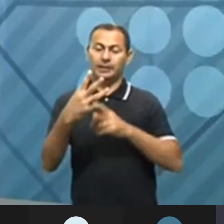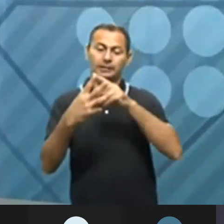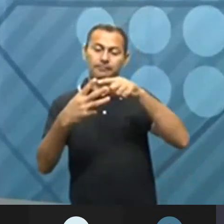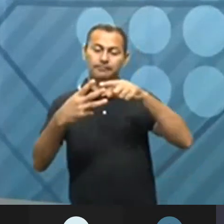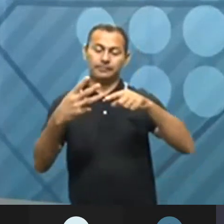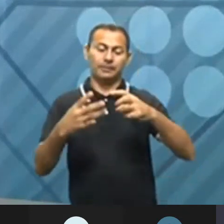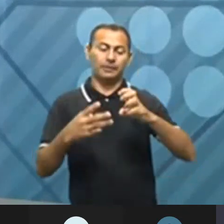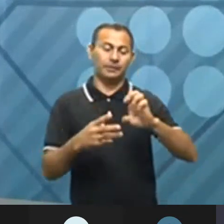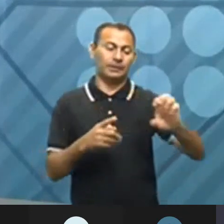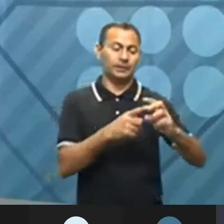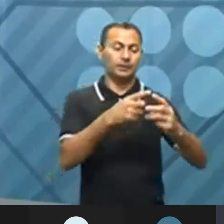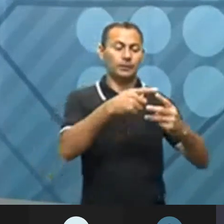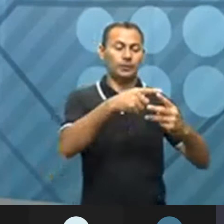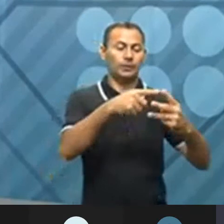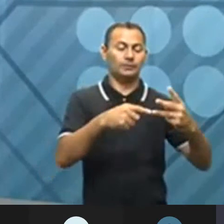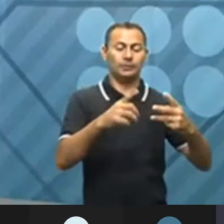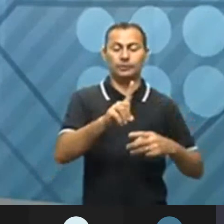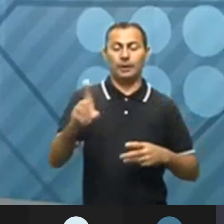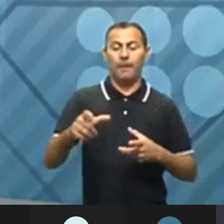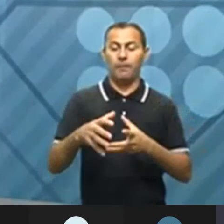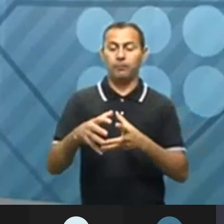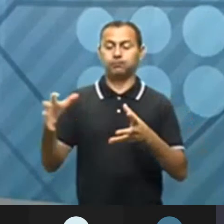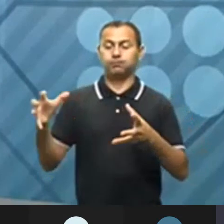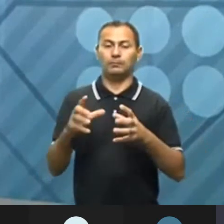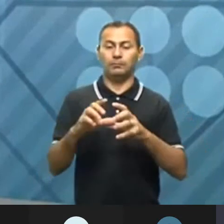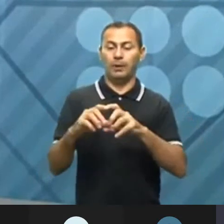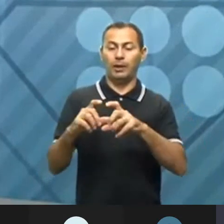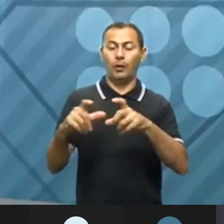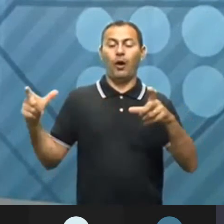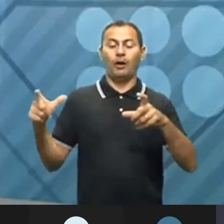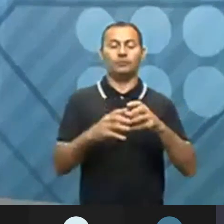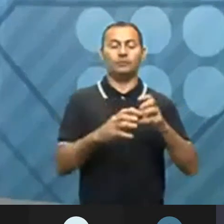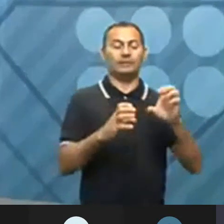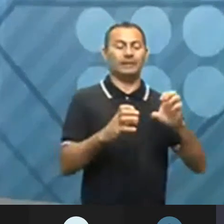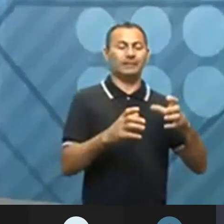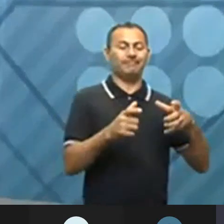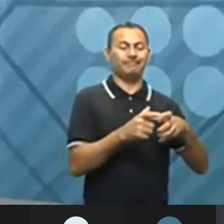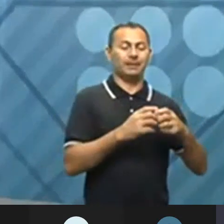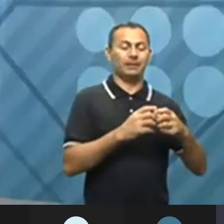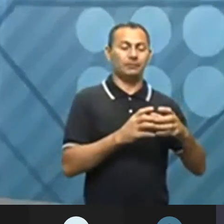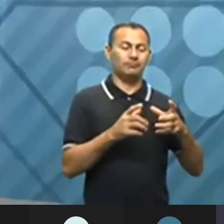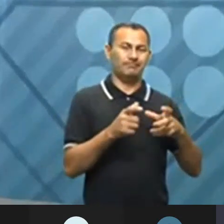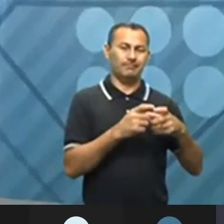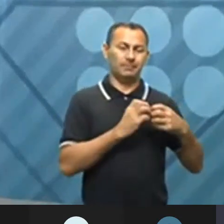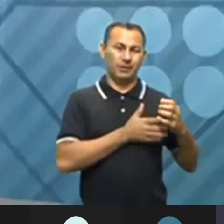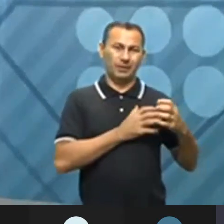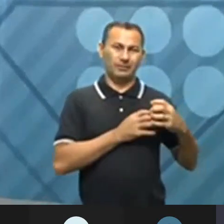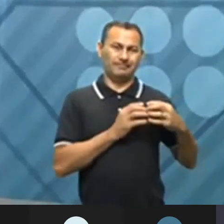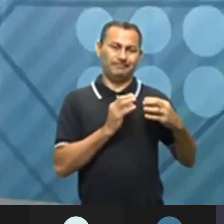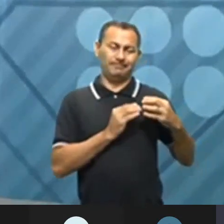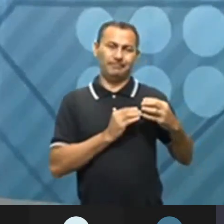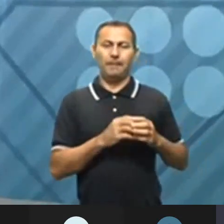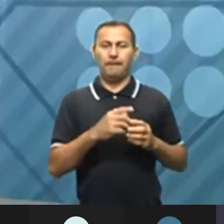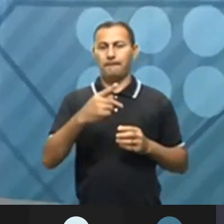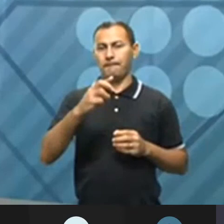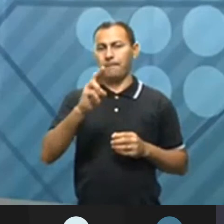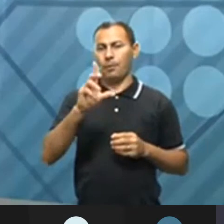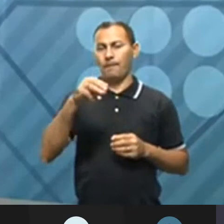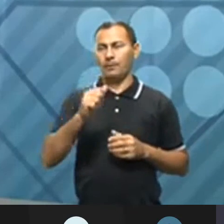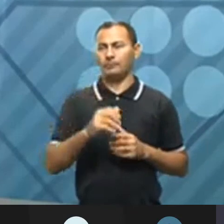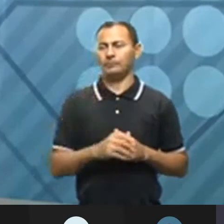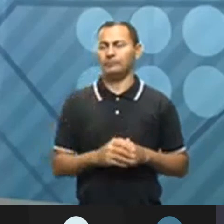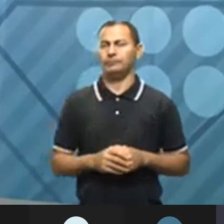lobos, o esquerdo tem 2, o direito é maior que o esquerdo, porque o esquerdo tem aquela incisura cardíaca. Lembrar que esses pulmões,